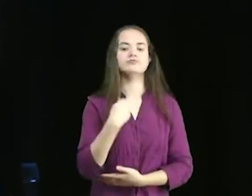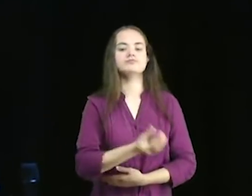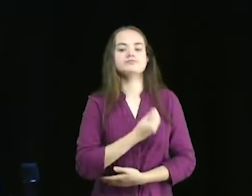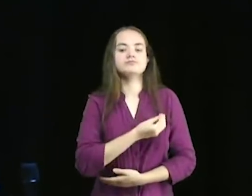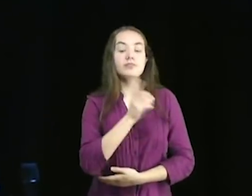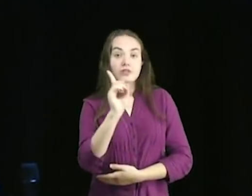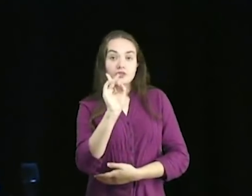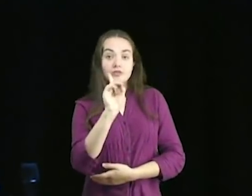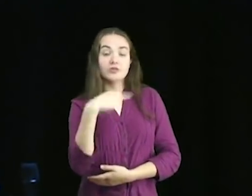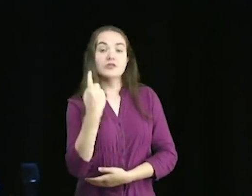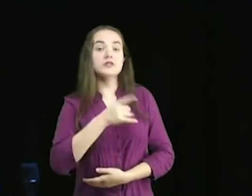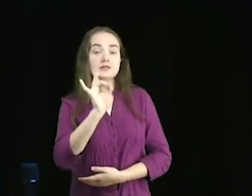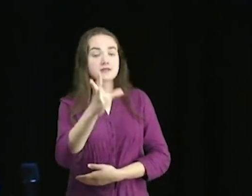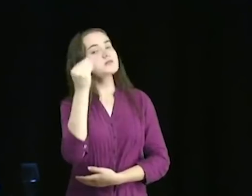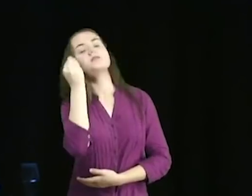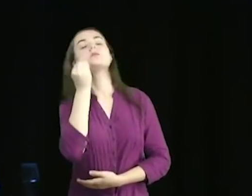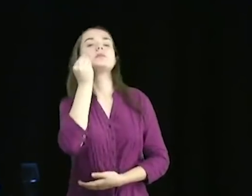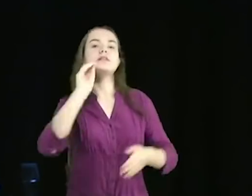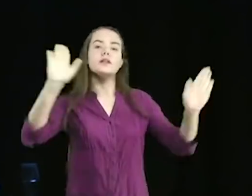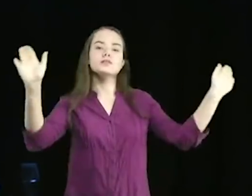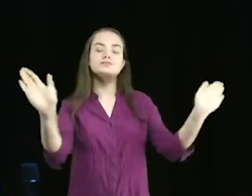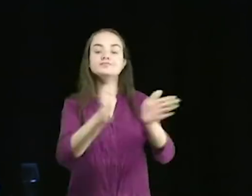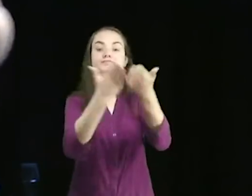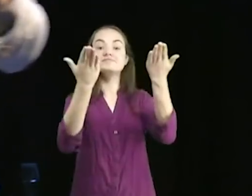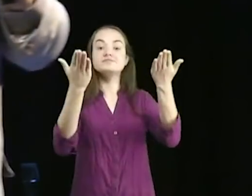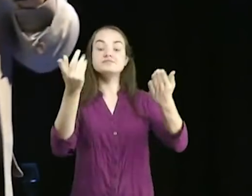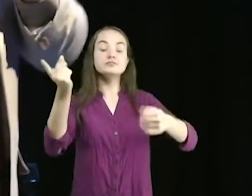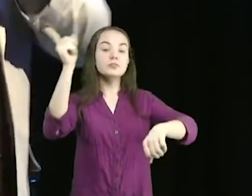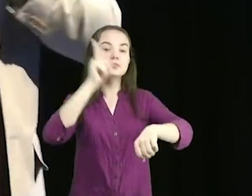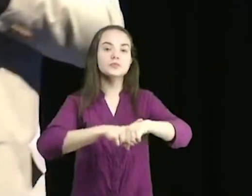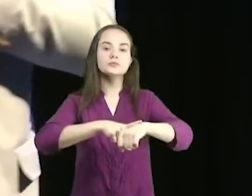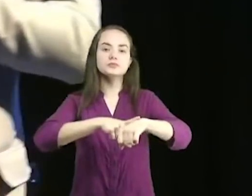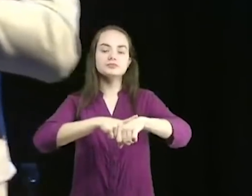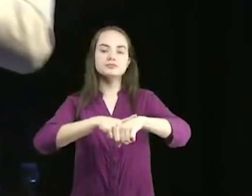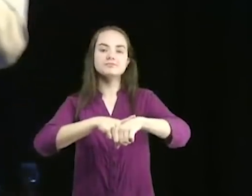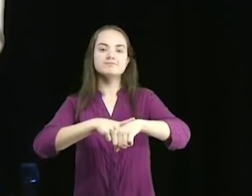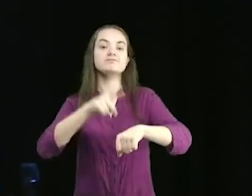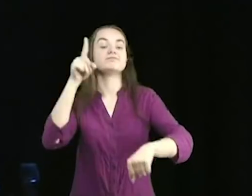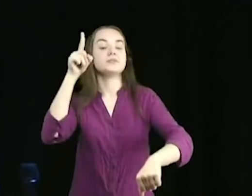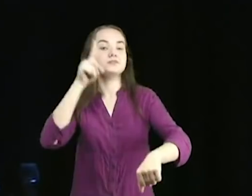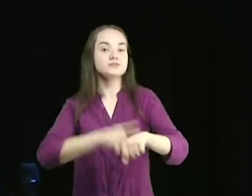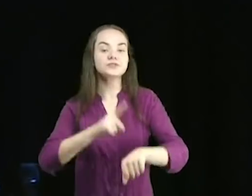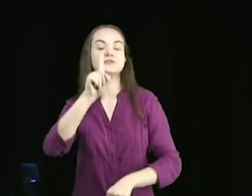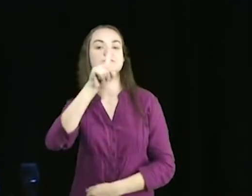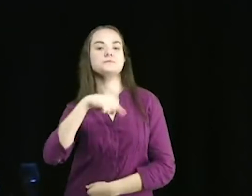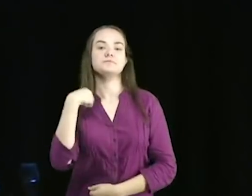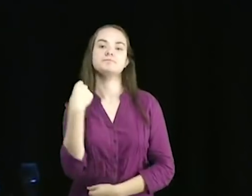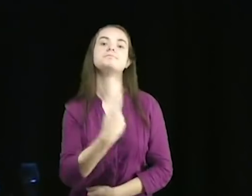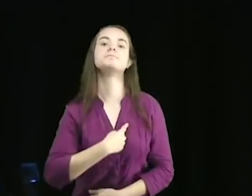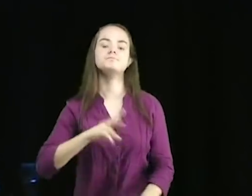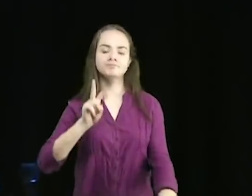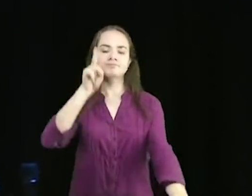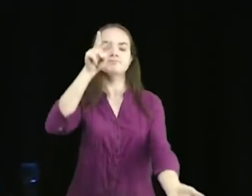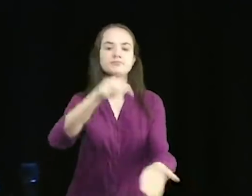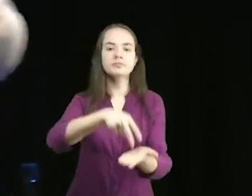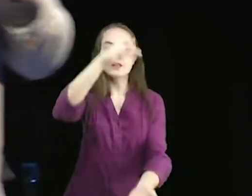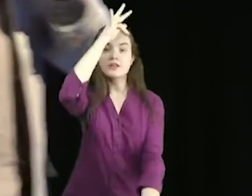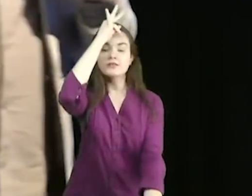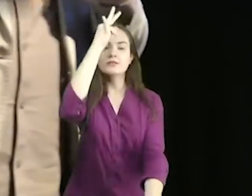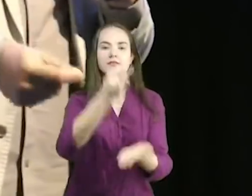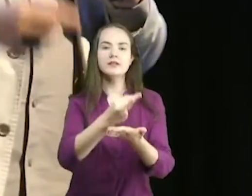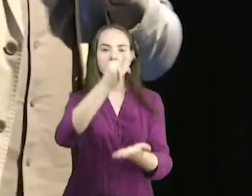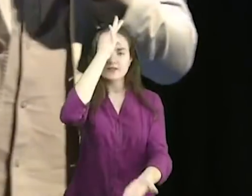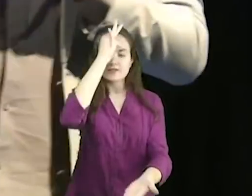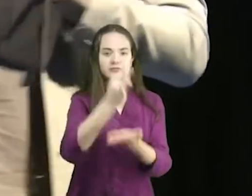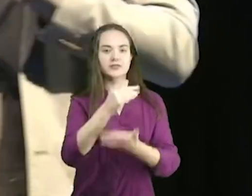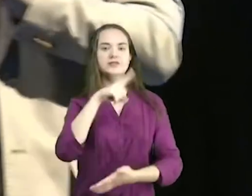experimentar algo extraordinário quando? Quando nós reagimos com fé e com a fé que